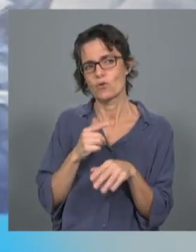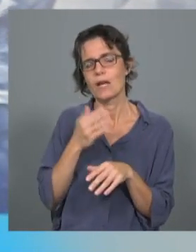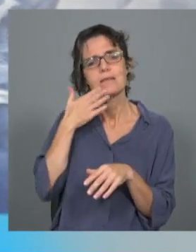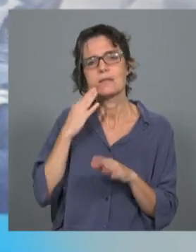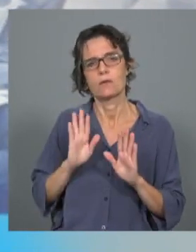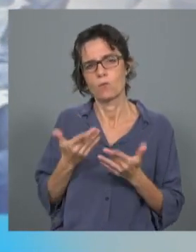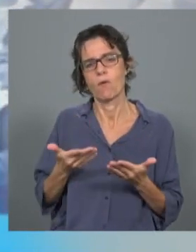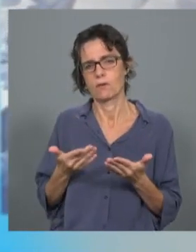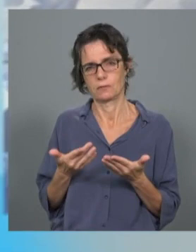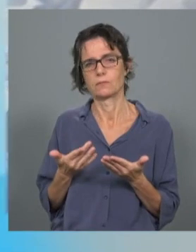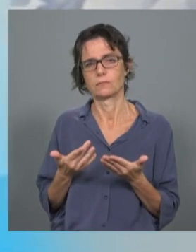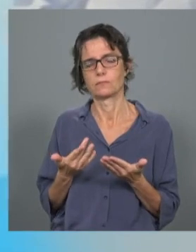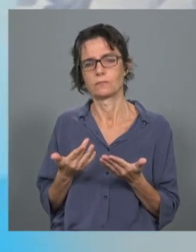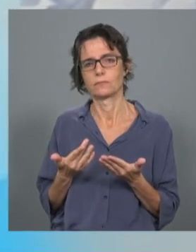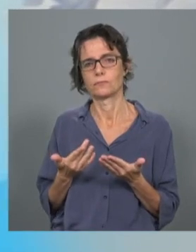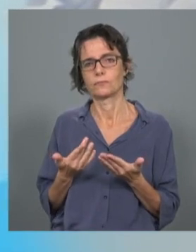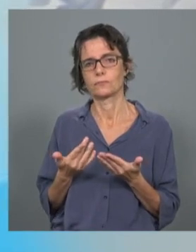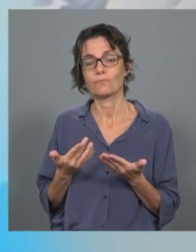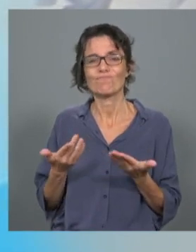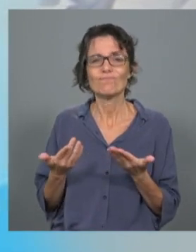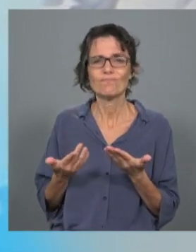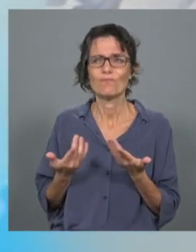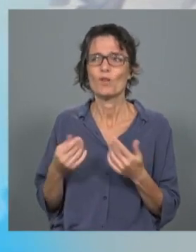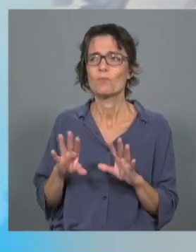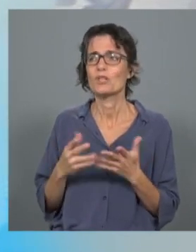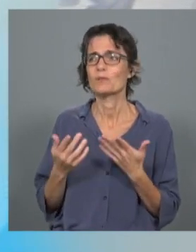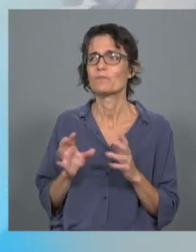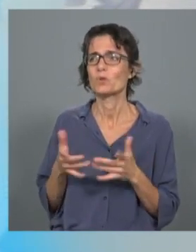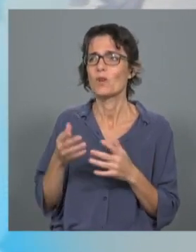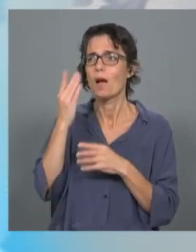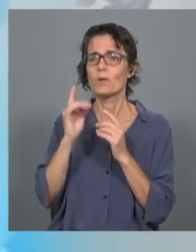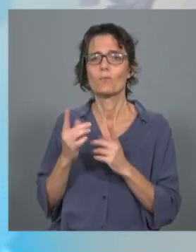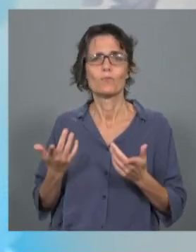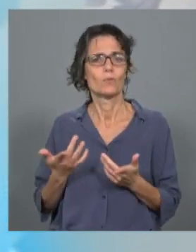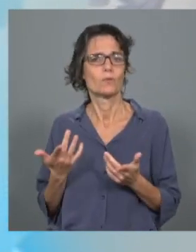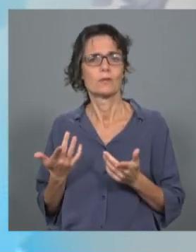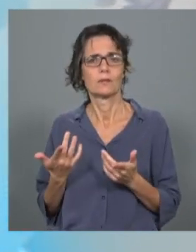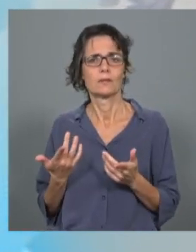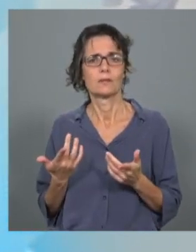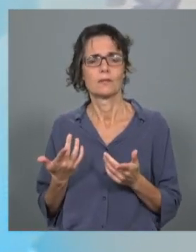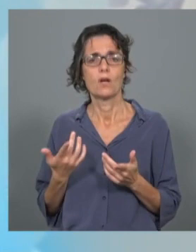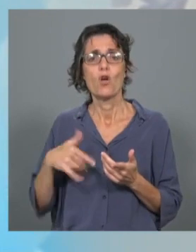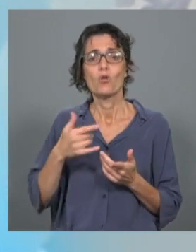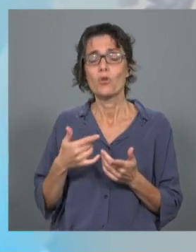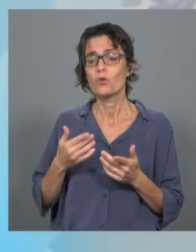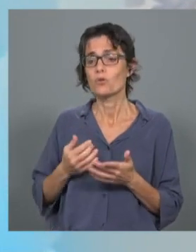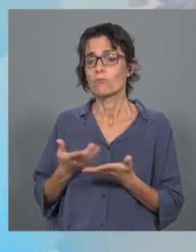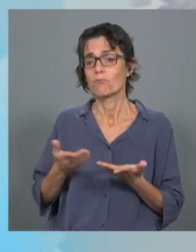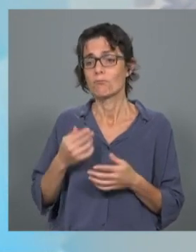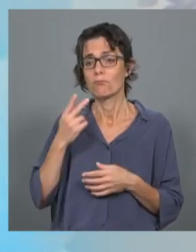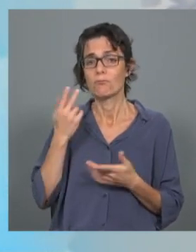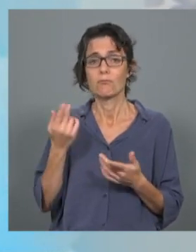etc., para percebermos. Mas não sei se nós aprendemos muita coisa. A forma como às vezes nós continuamos